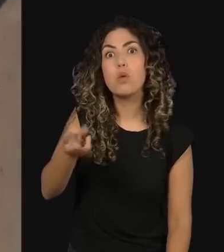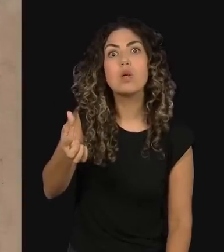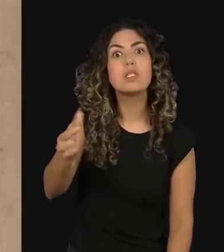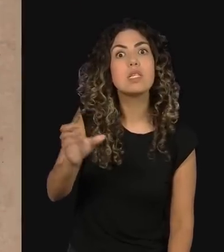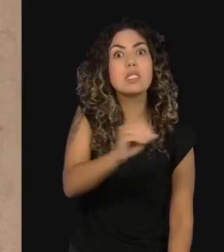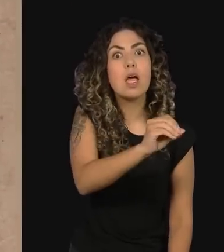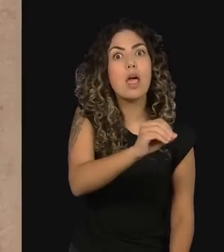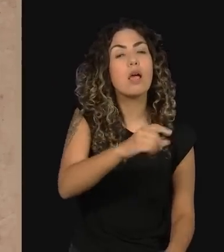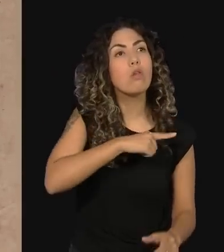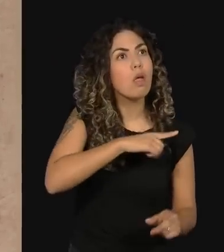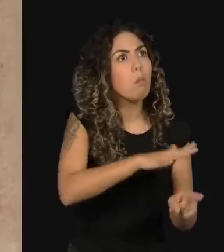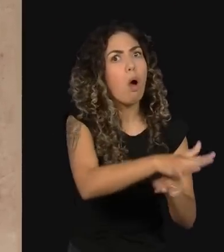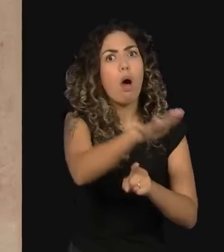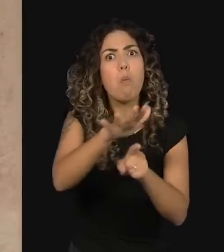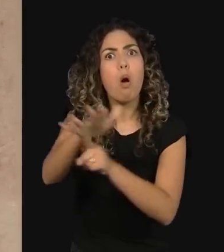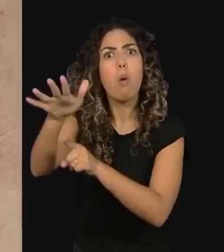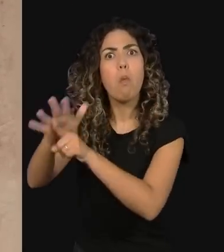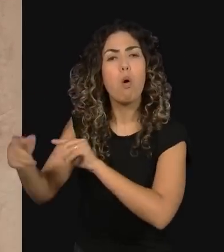no Brasil e na Europa.